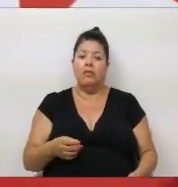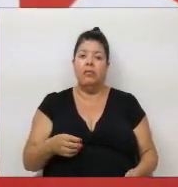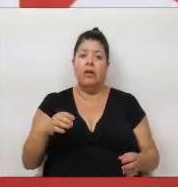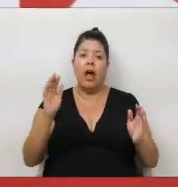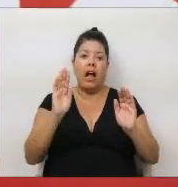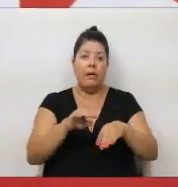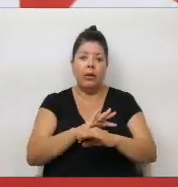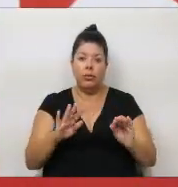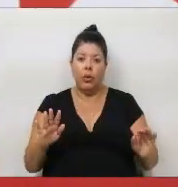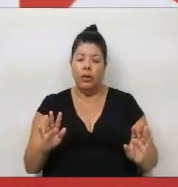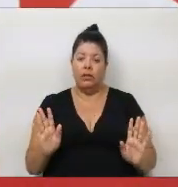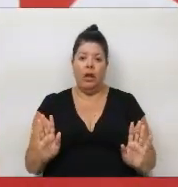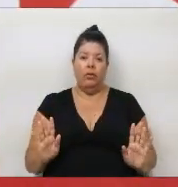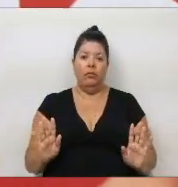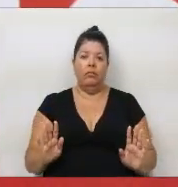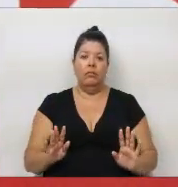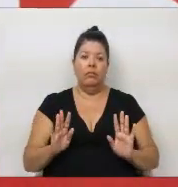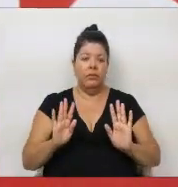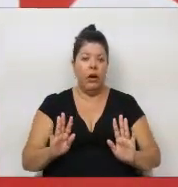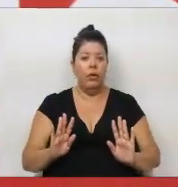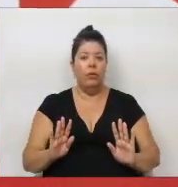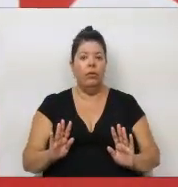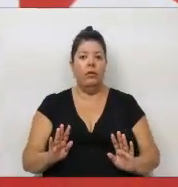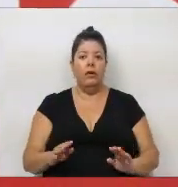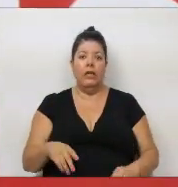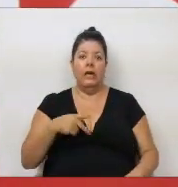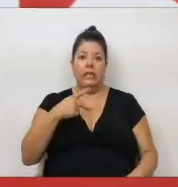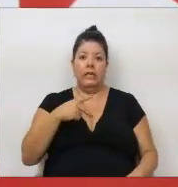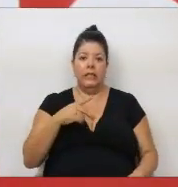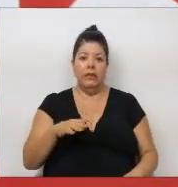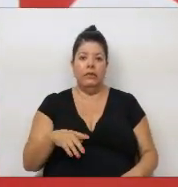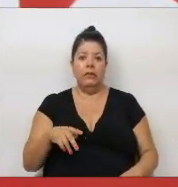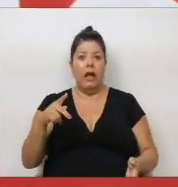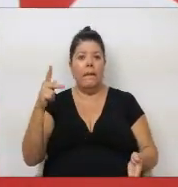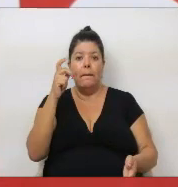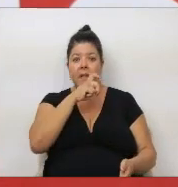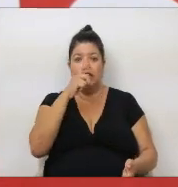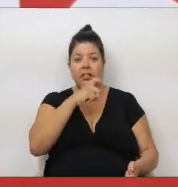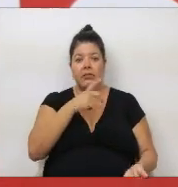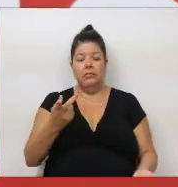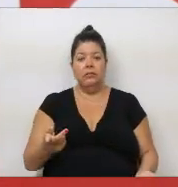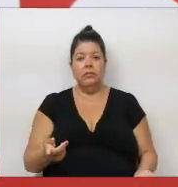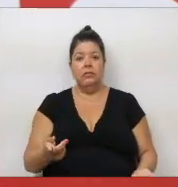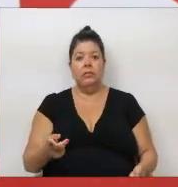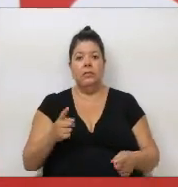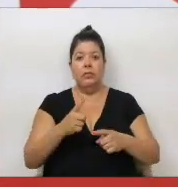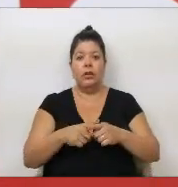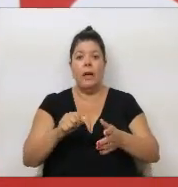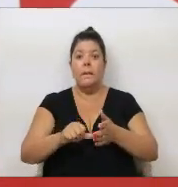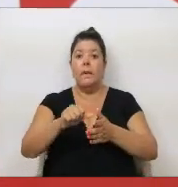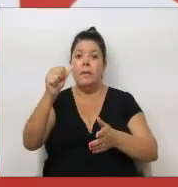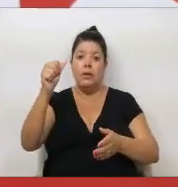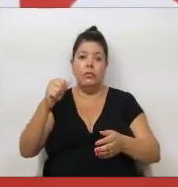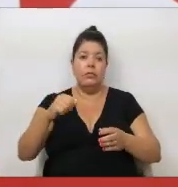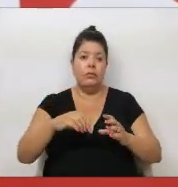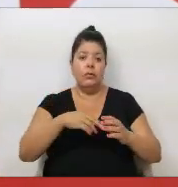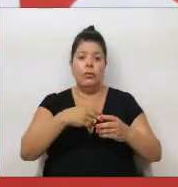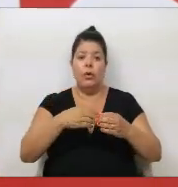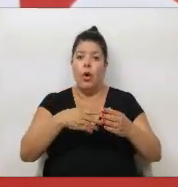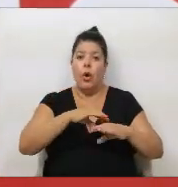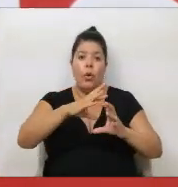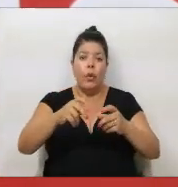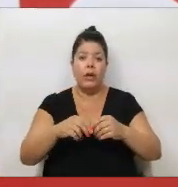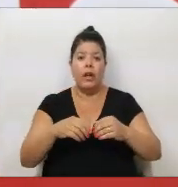acabar com todos os CCs. Não. Quem diz isso não está faltando com a verdade com a população. Primeiro, qualquer atividade